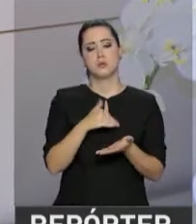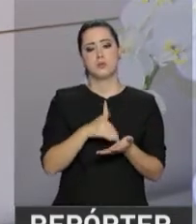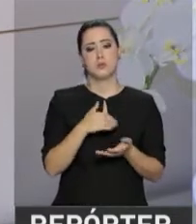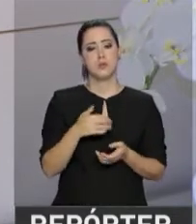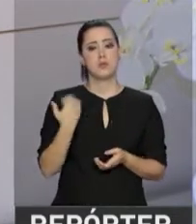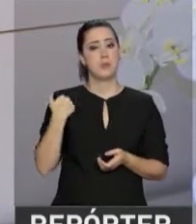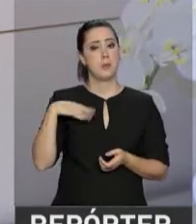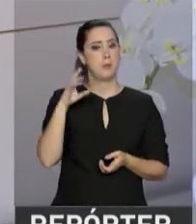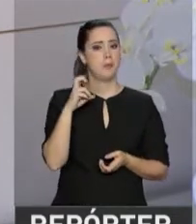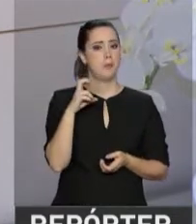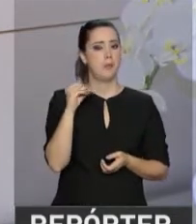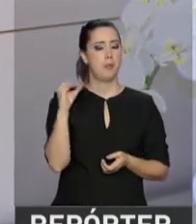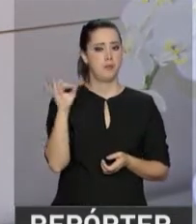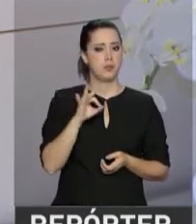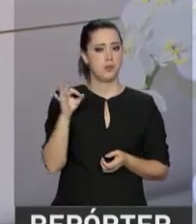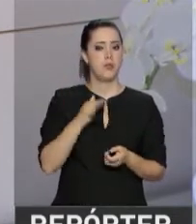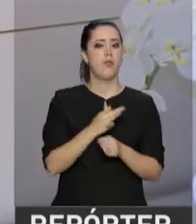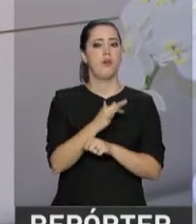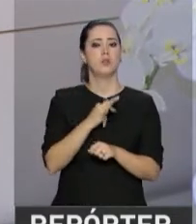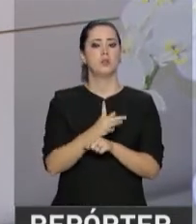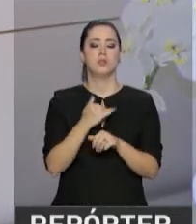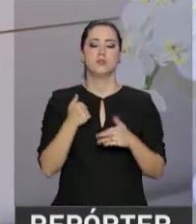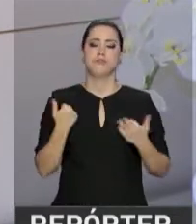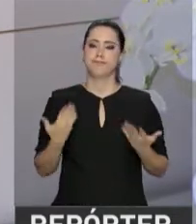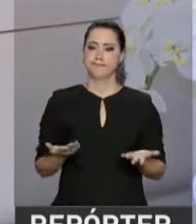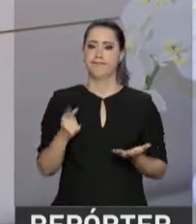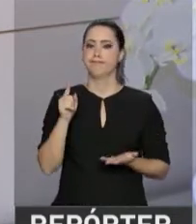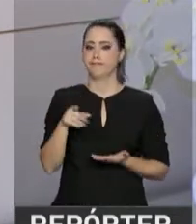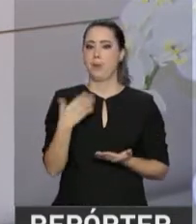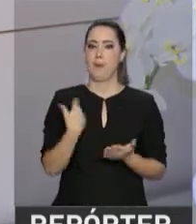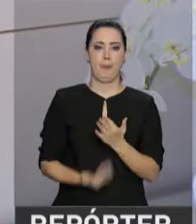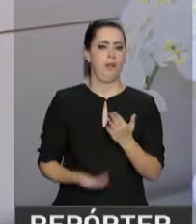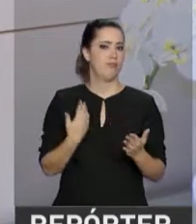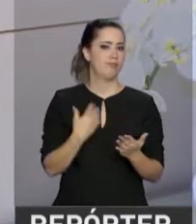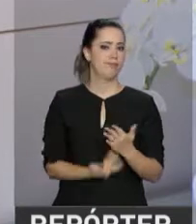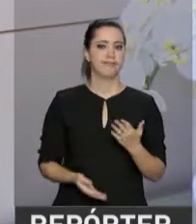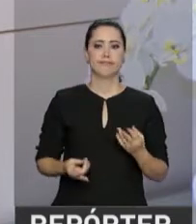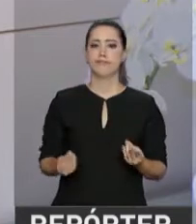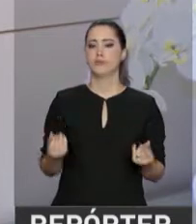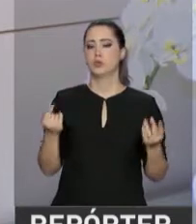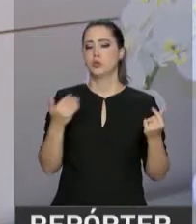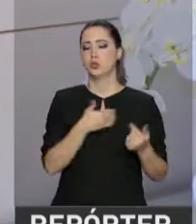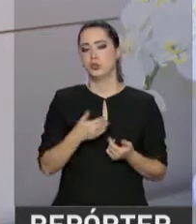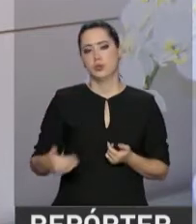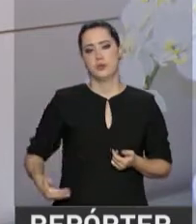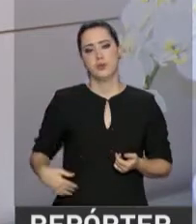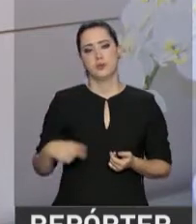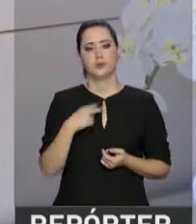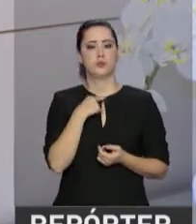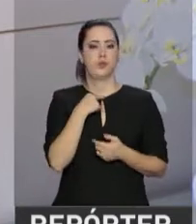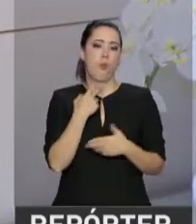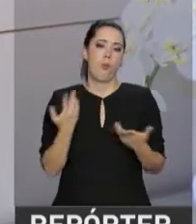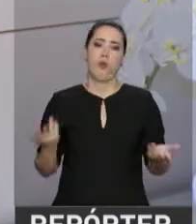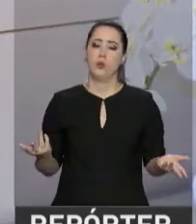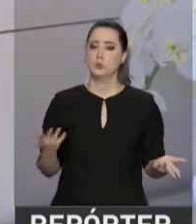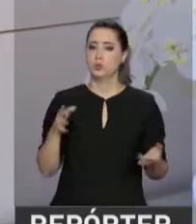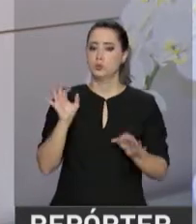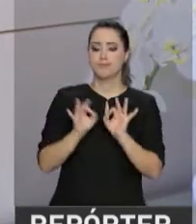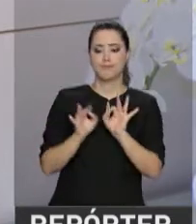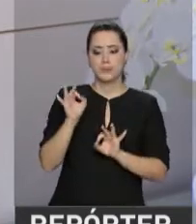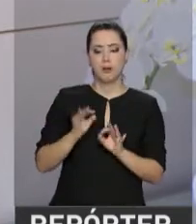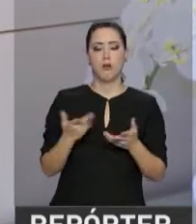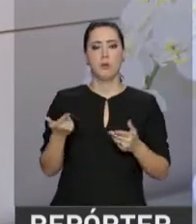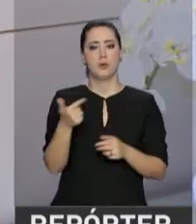quarto mais de 50% faltar o dia da prova então isso é um desperdício de dinheiro público que não tivemos que tomar algumas medidas